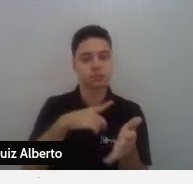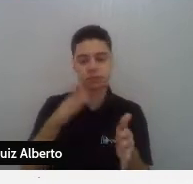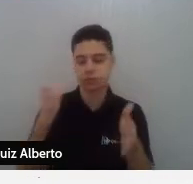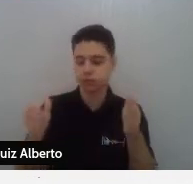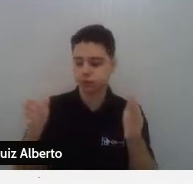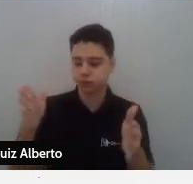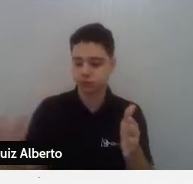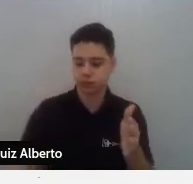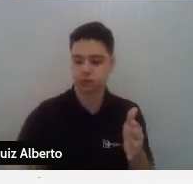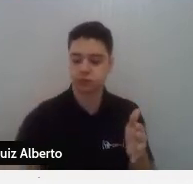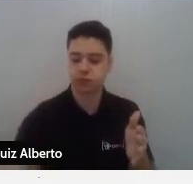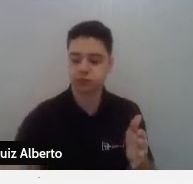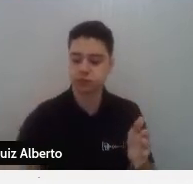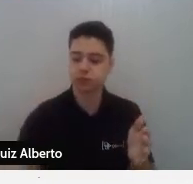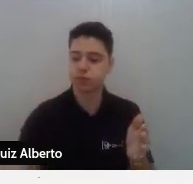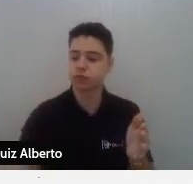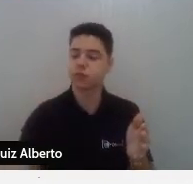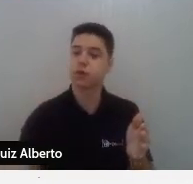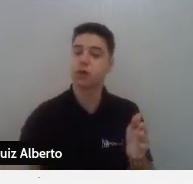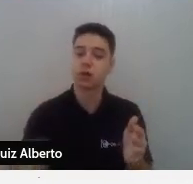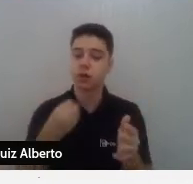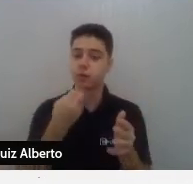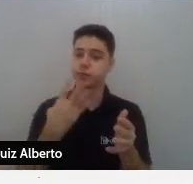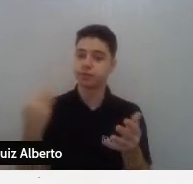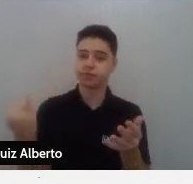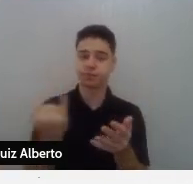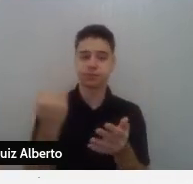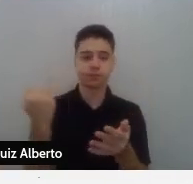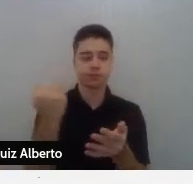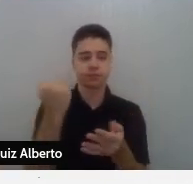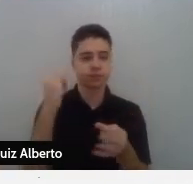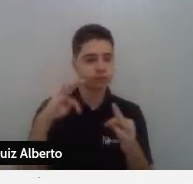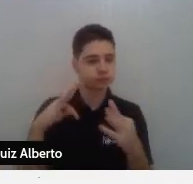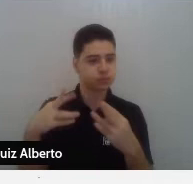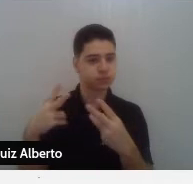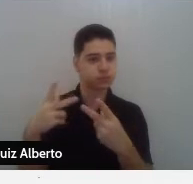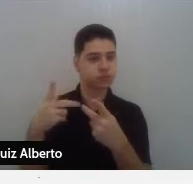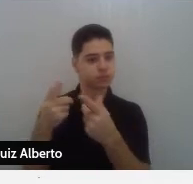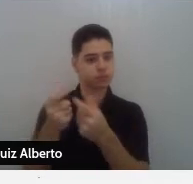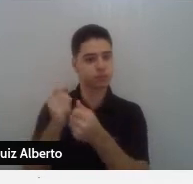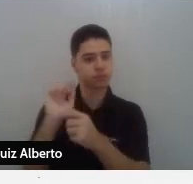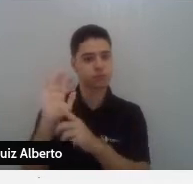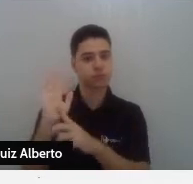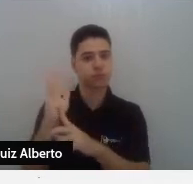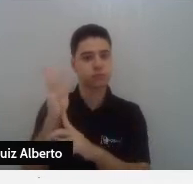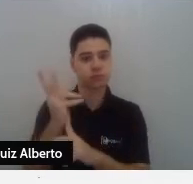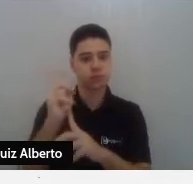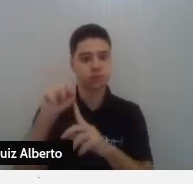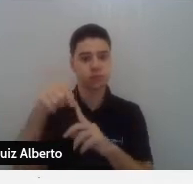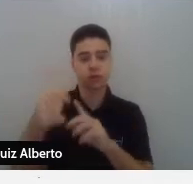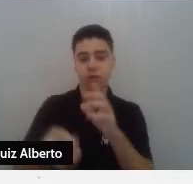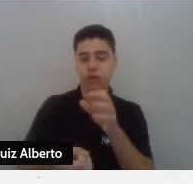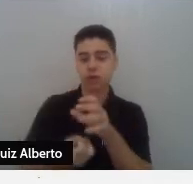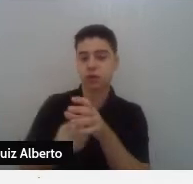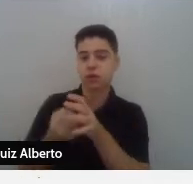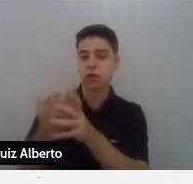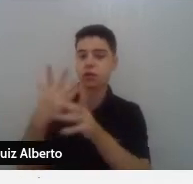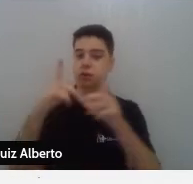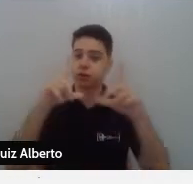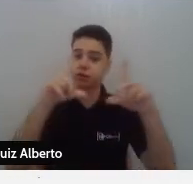um grande desenvolvimento, né, tecnológico nas artes. Depois vem o surgimento da fotografia no século XVI.